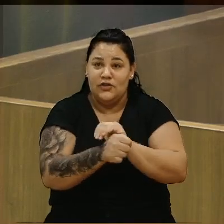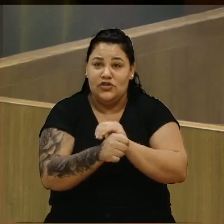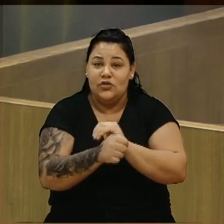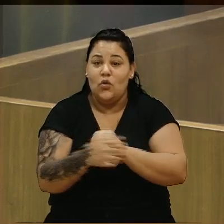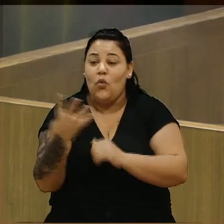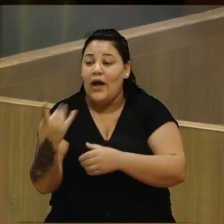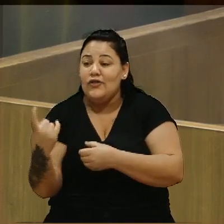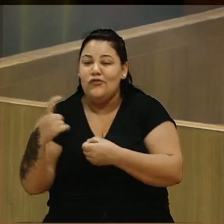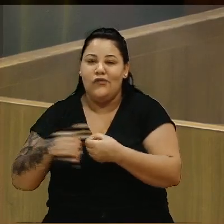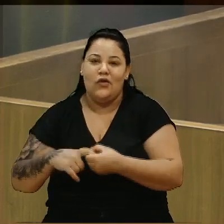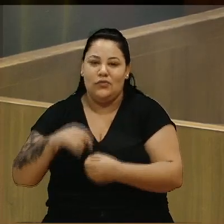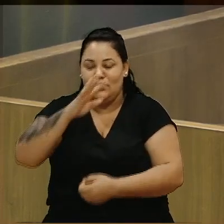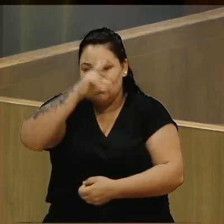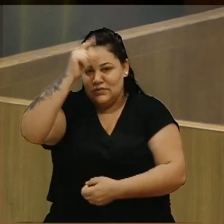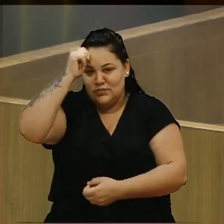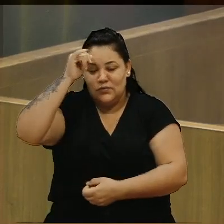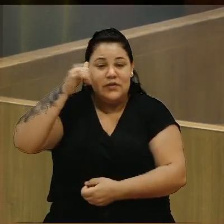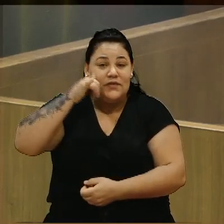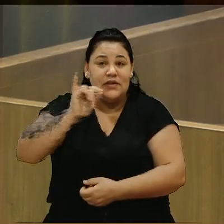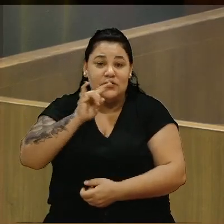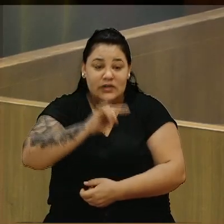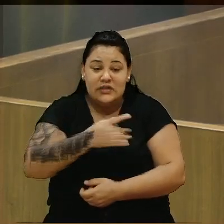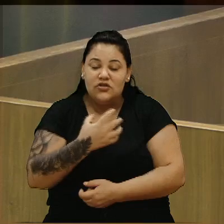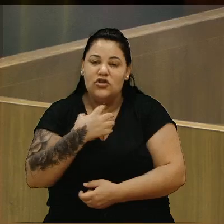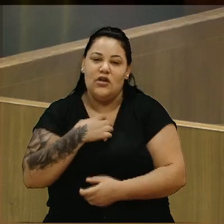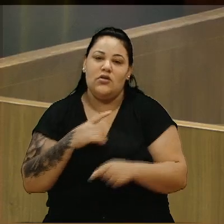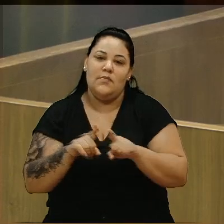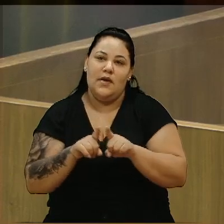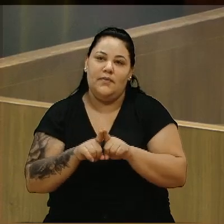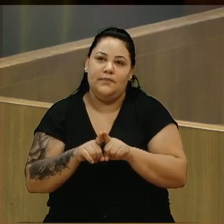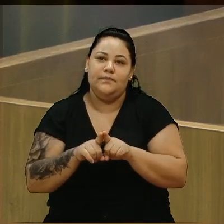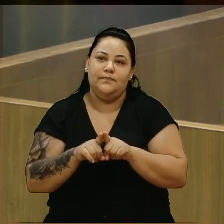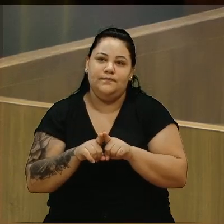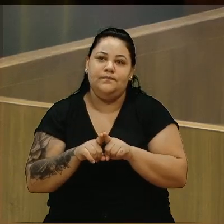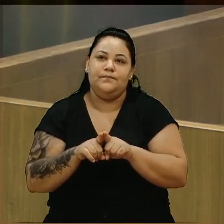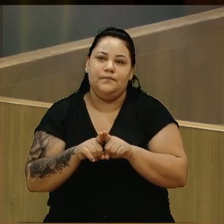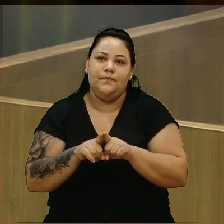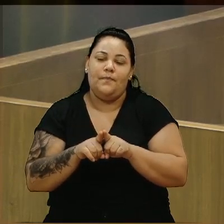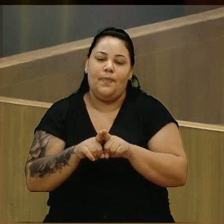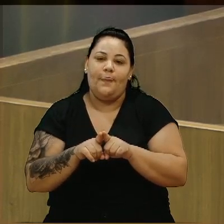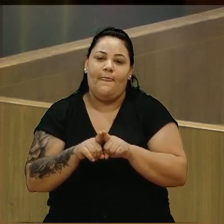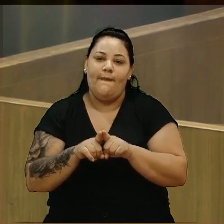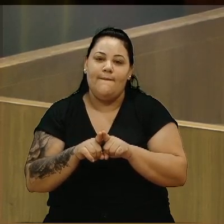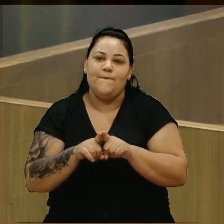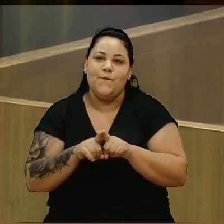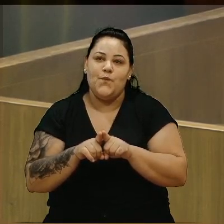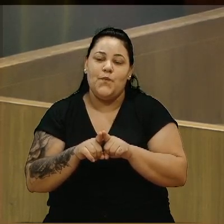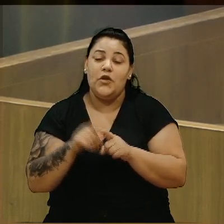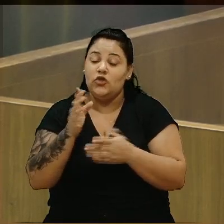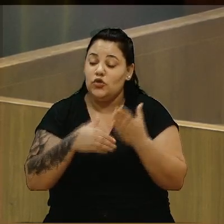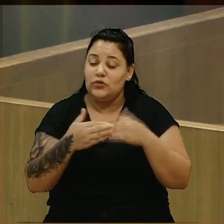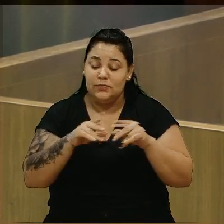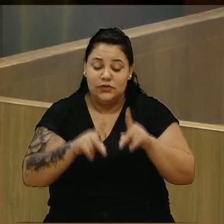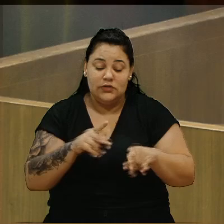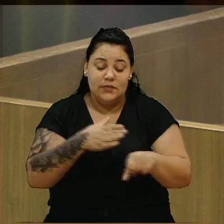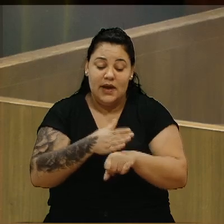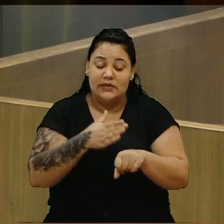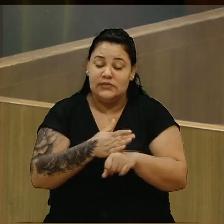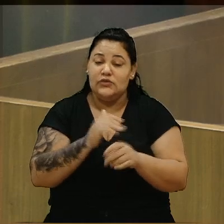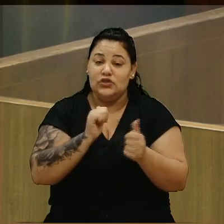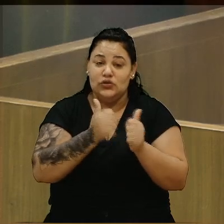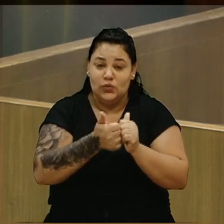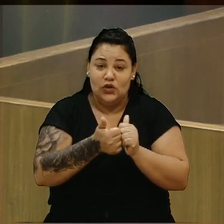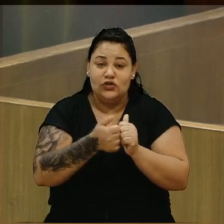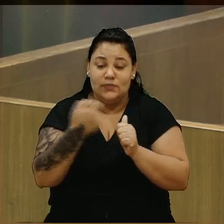ao município, evitando dessa forma a denegação da saúde. Todos os envolvidos no esporte precisam, mais do que